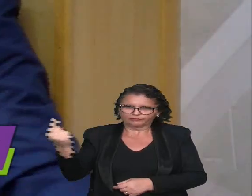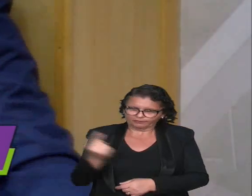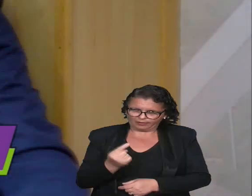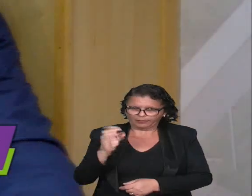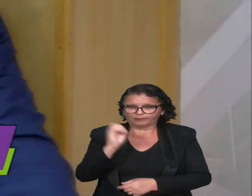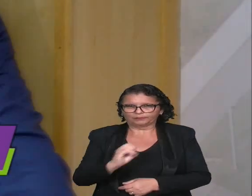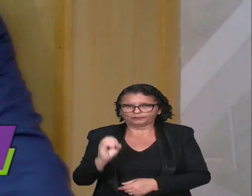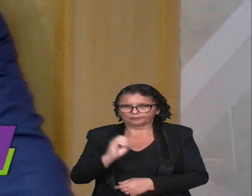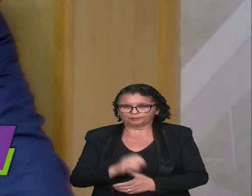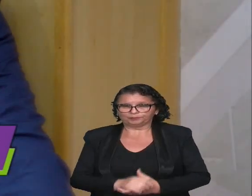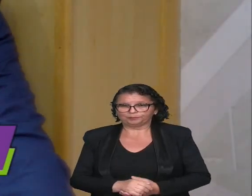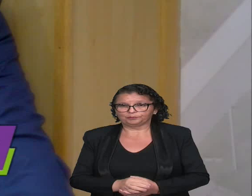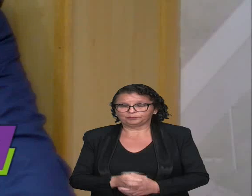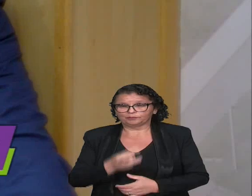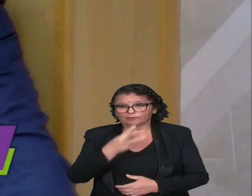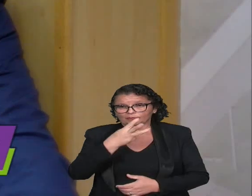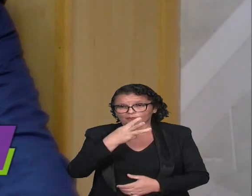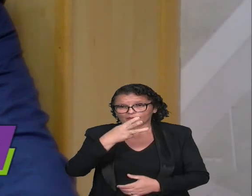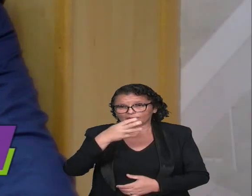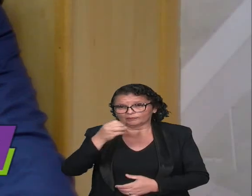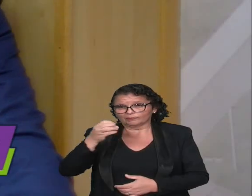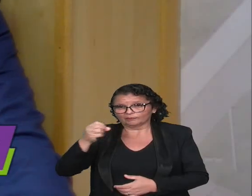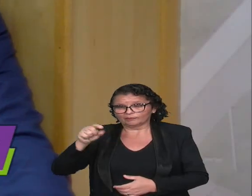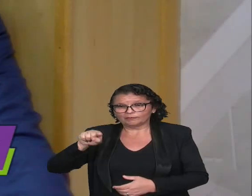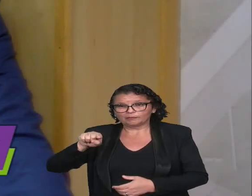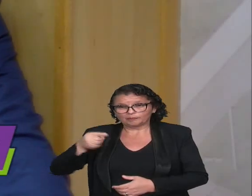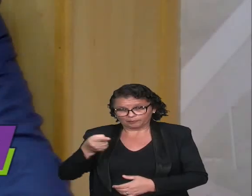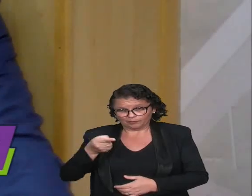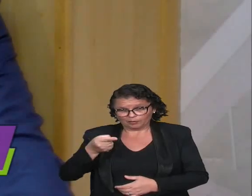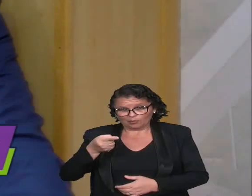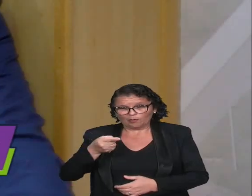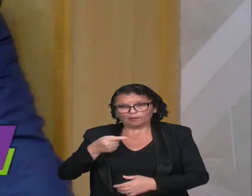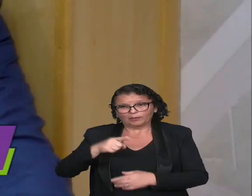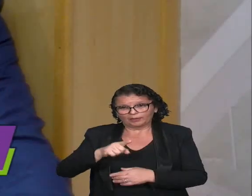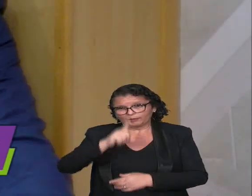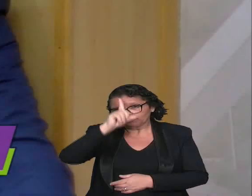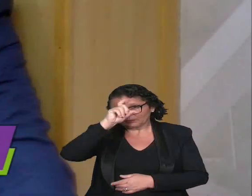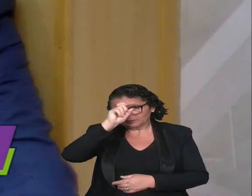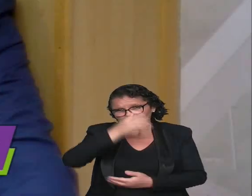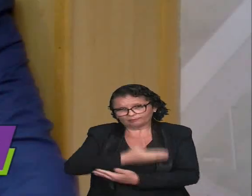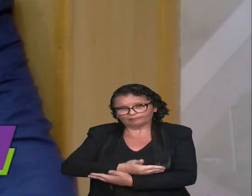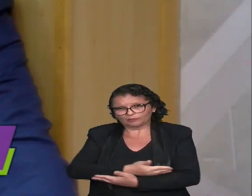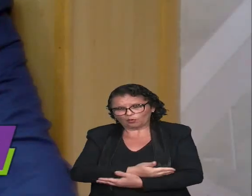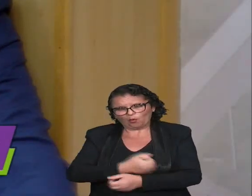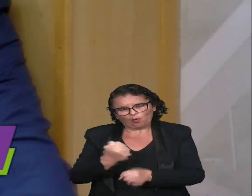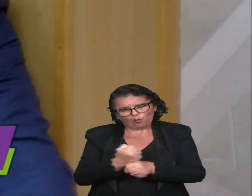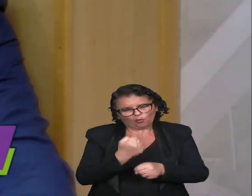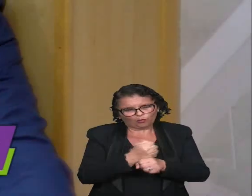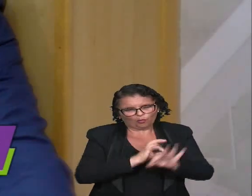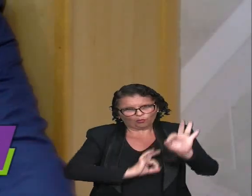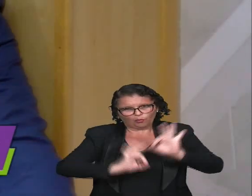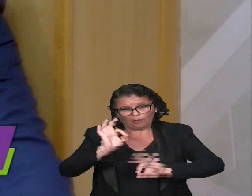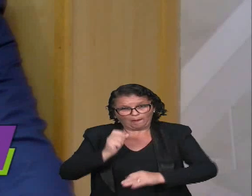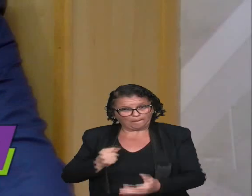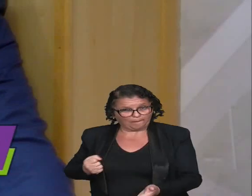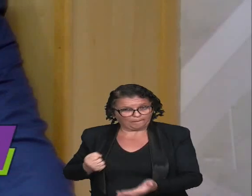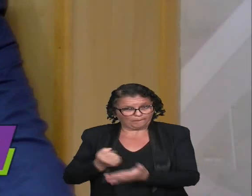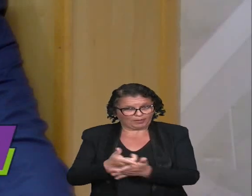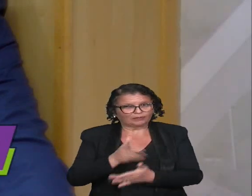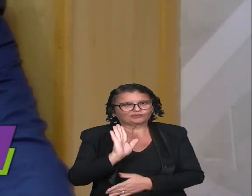foram 300.000 enviado pra Maternidade Municipal para aquisição de equipamentos e custeio que já foi pago ao